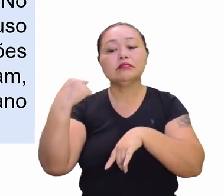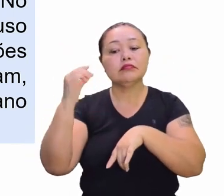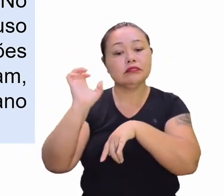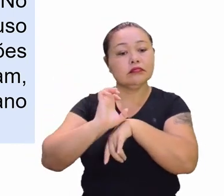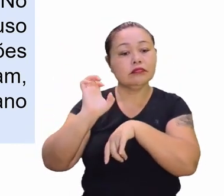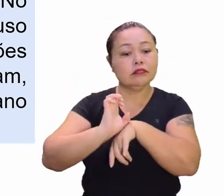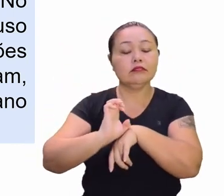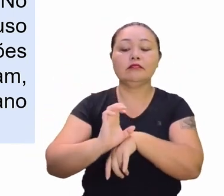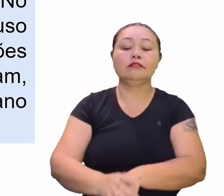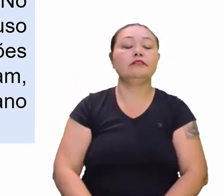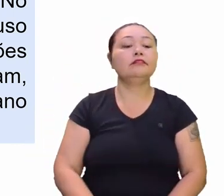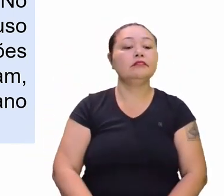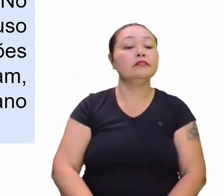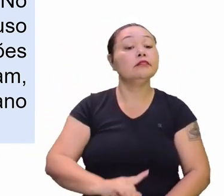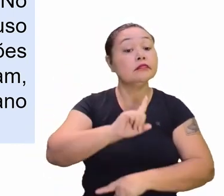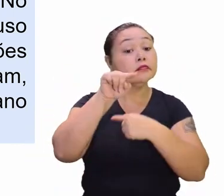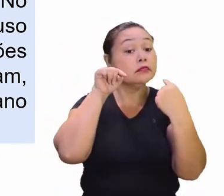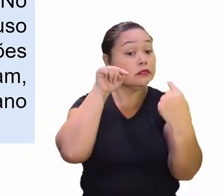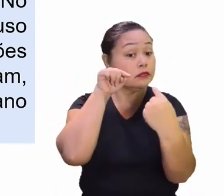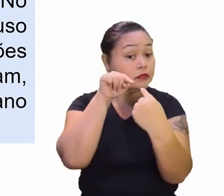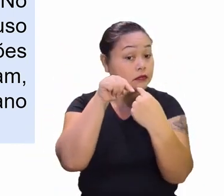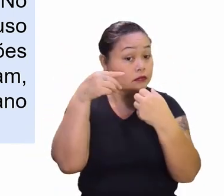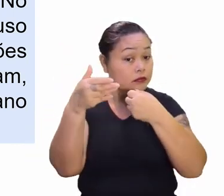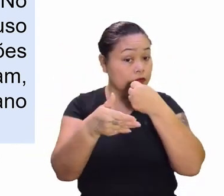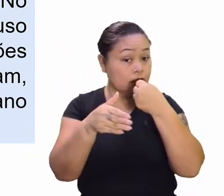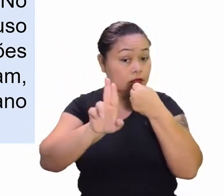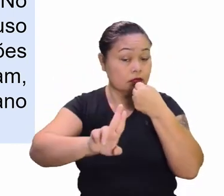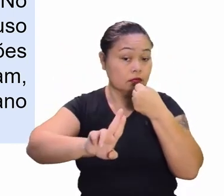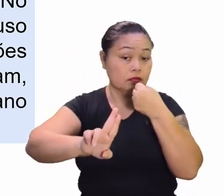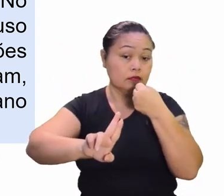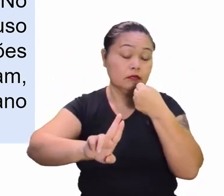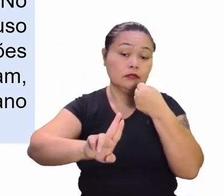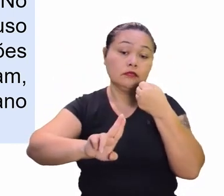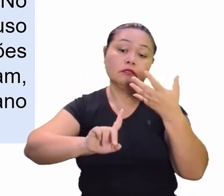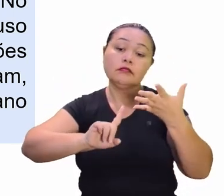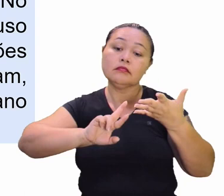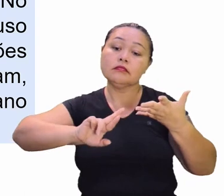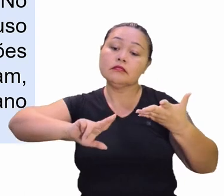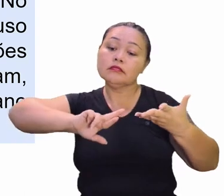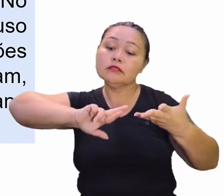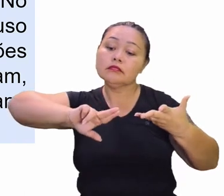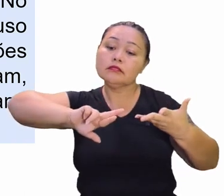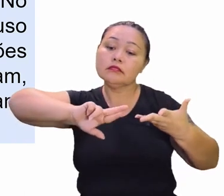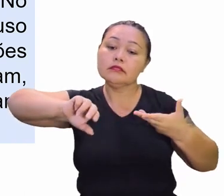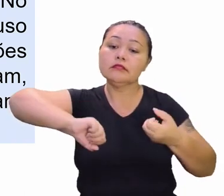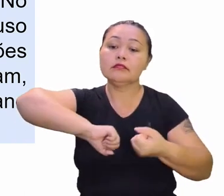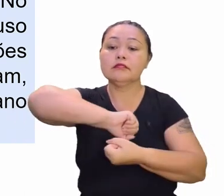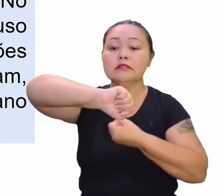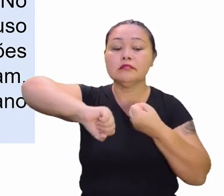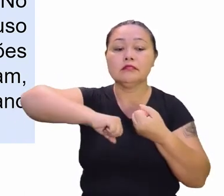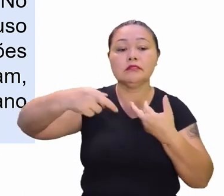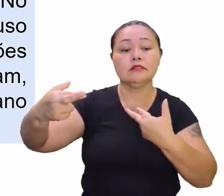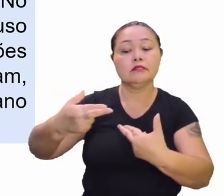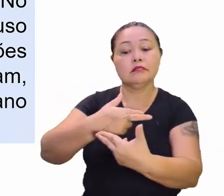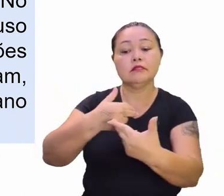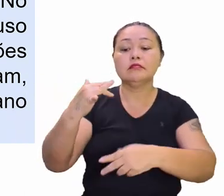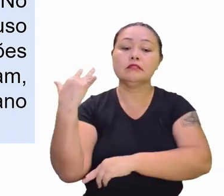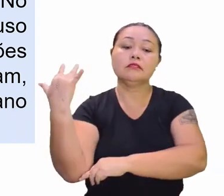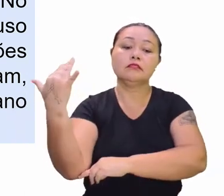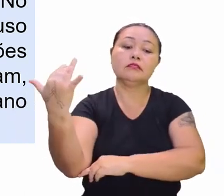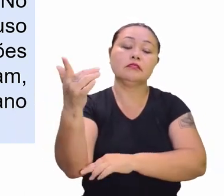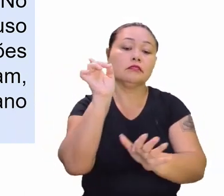do Estado. Seu objetivo básico é o uso múltiplo e sustentável dos